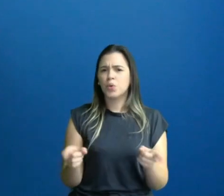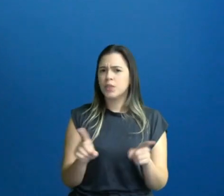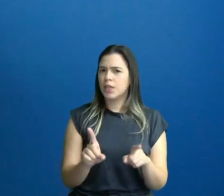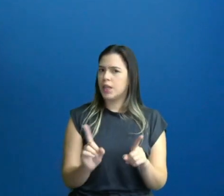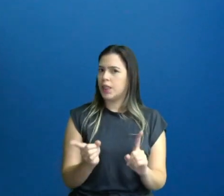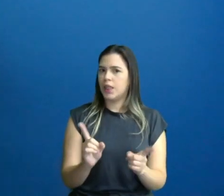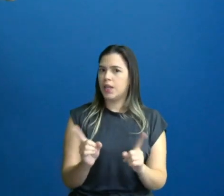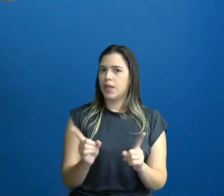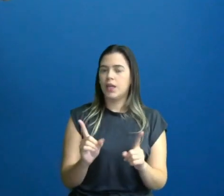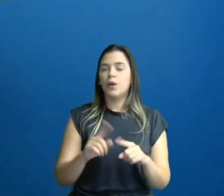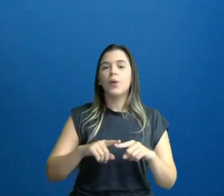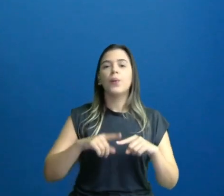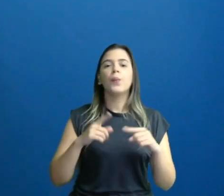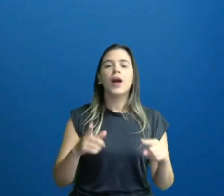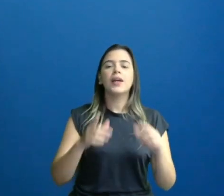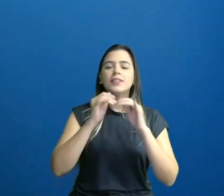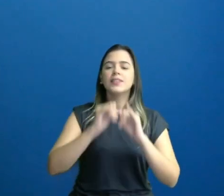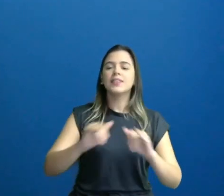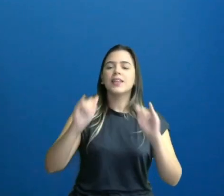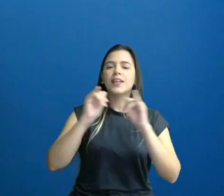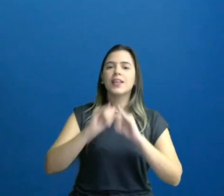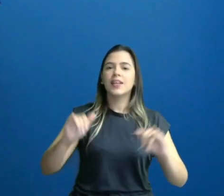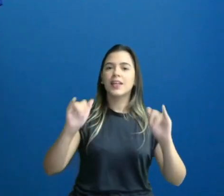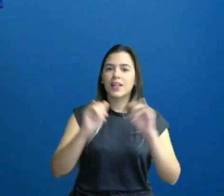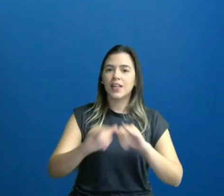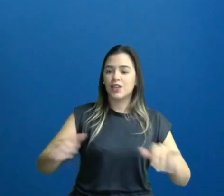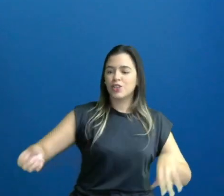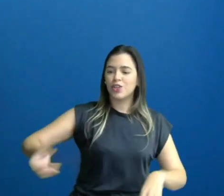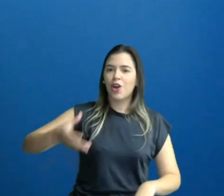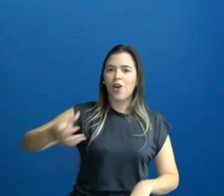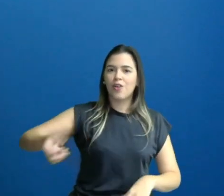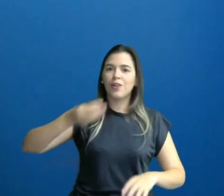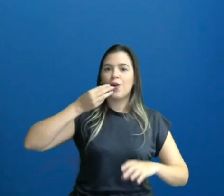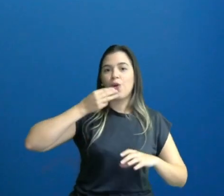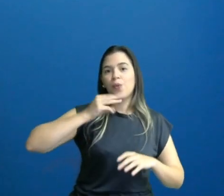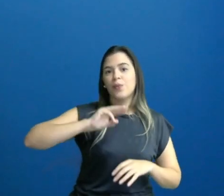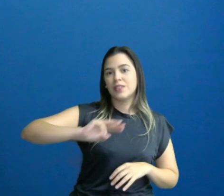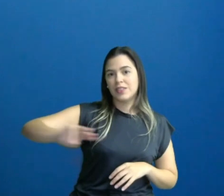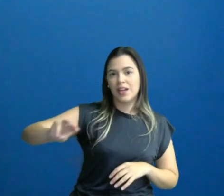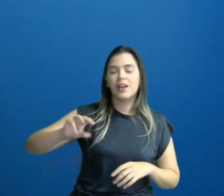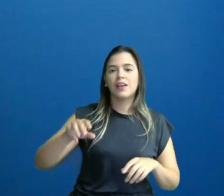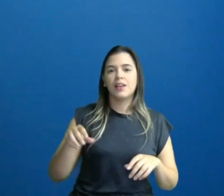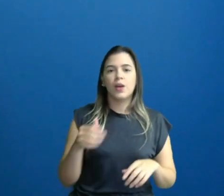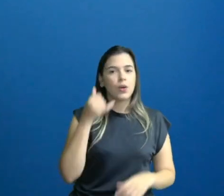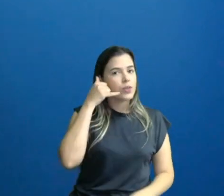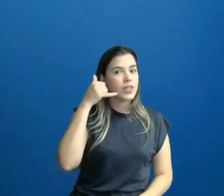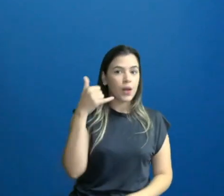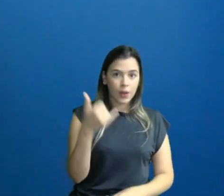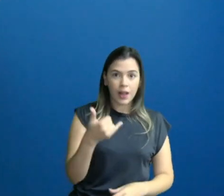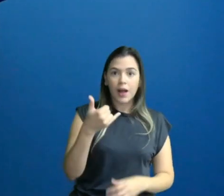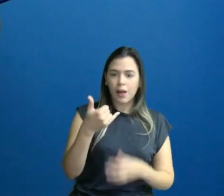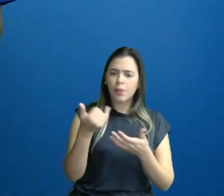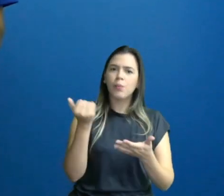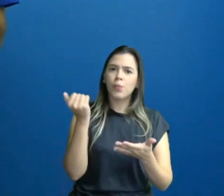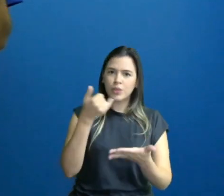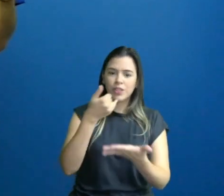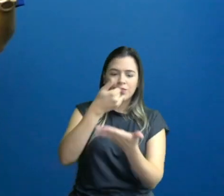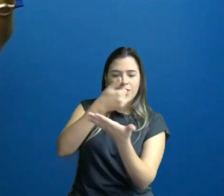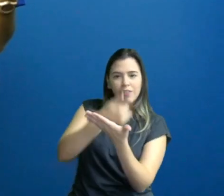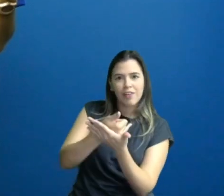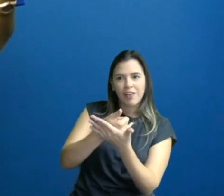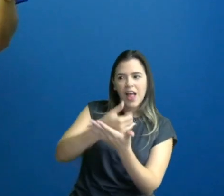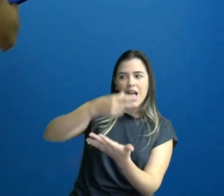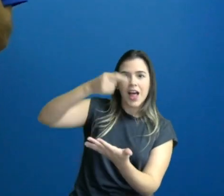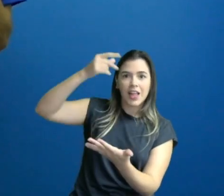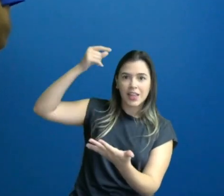mas também para transmitir notícias mensagens hoje em dia o celular cabe E aí na palma